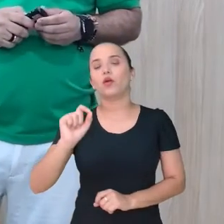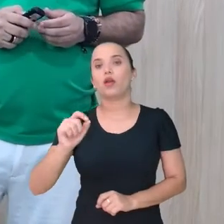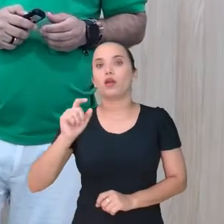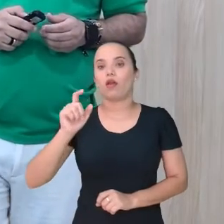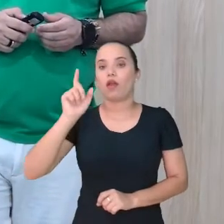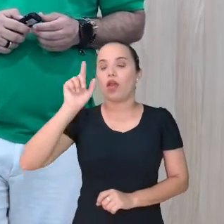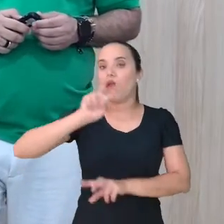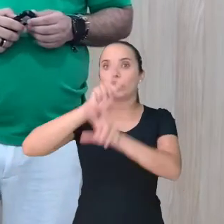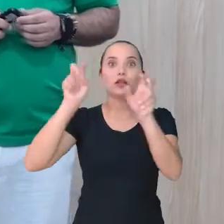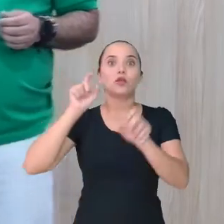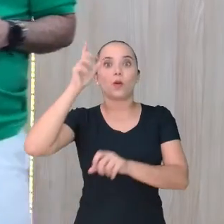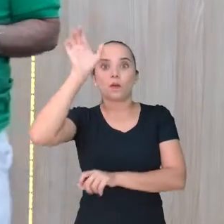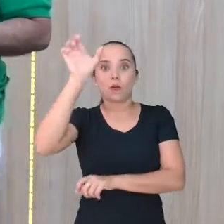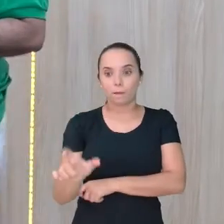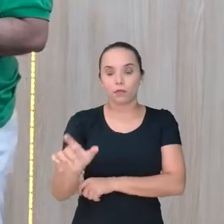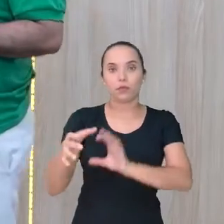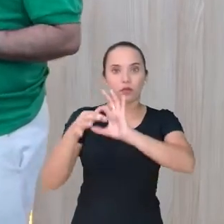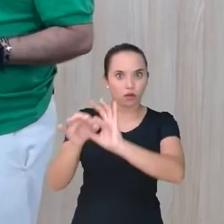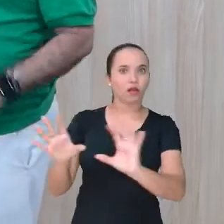né? Então,